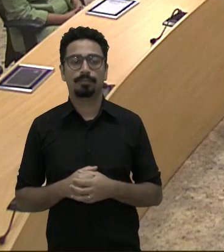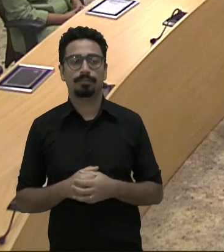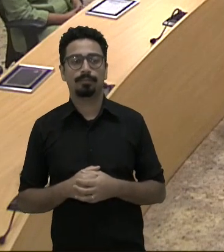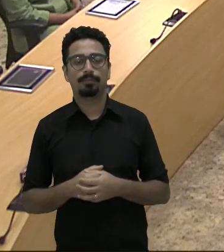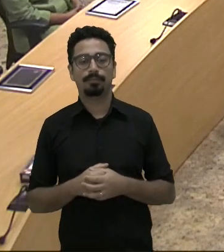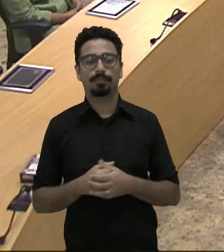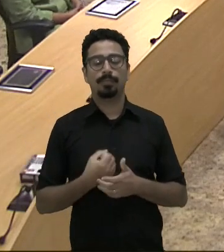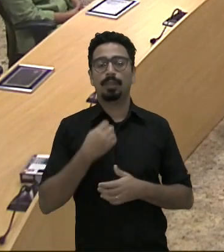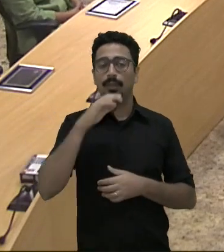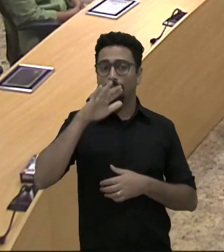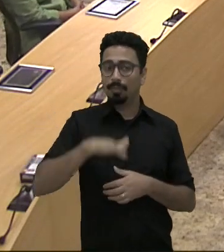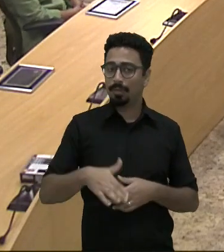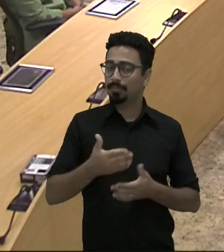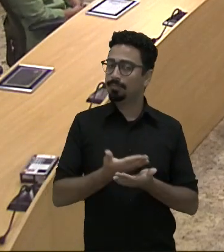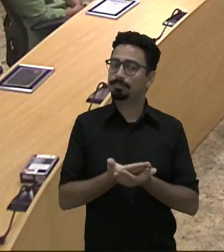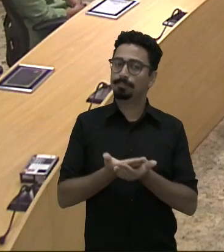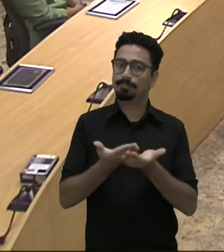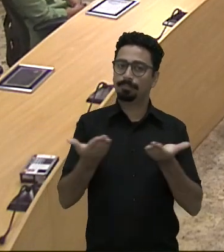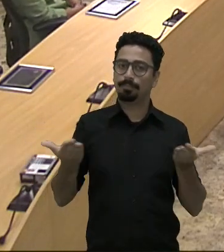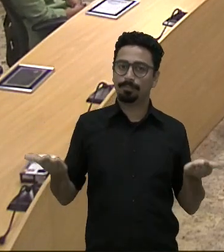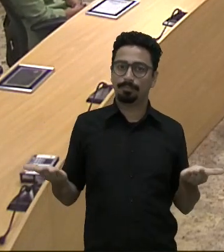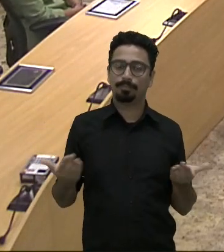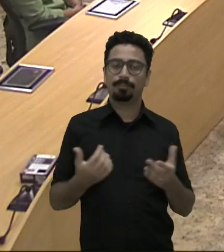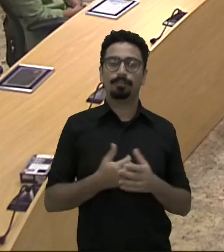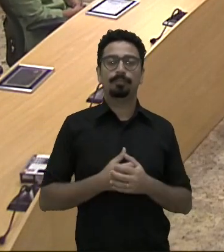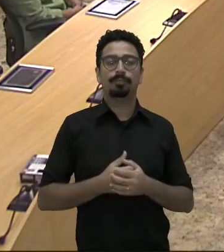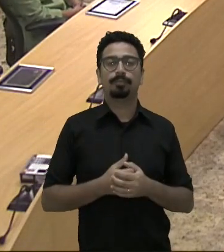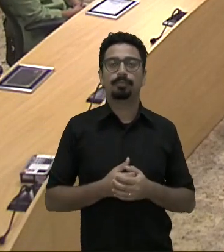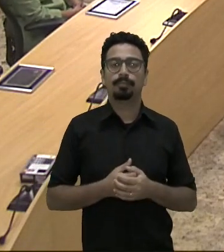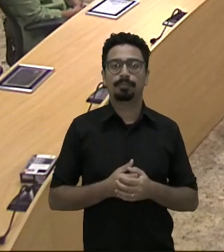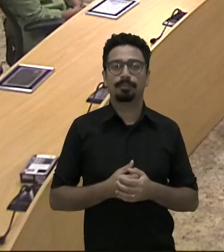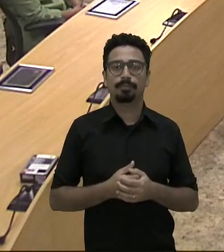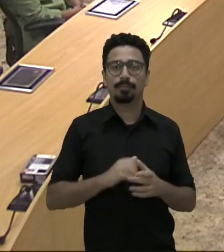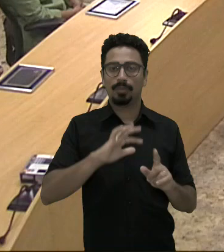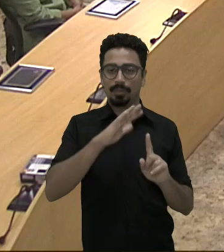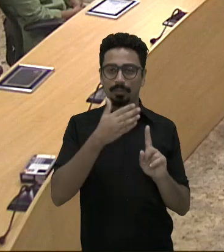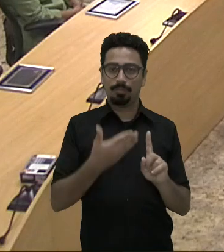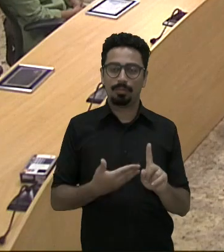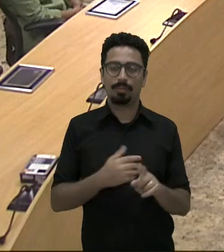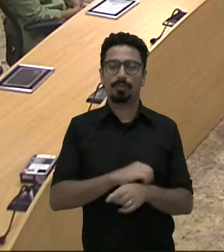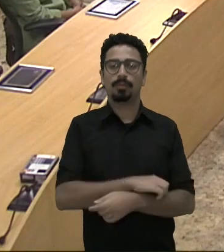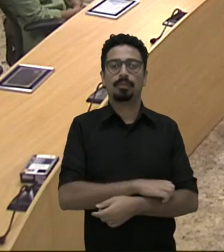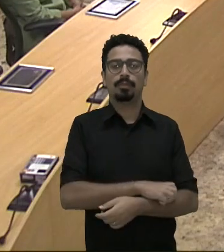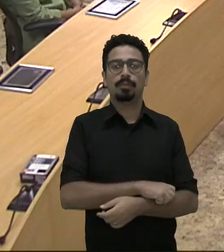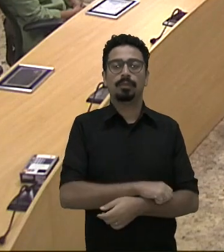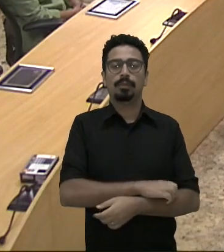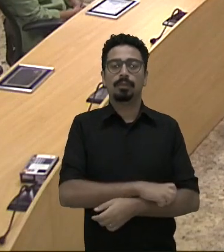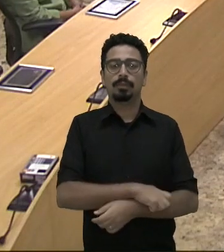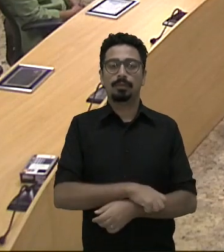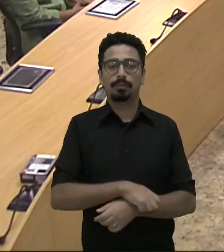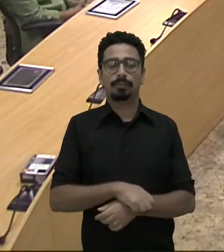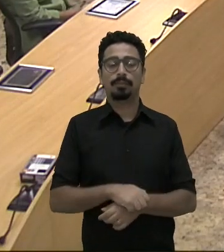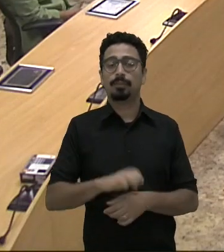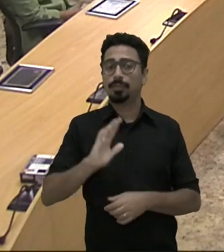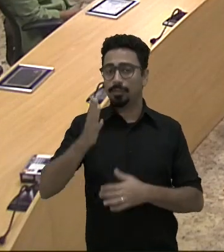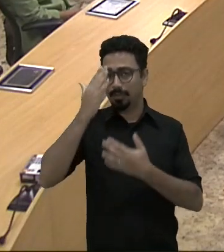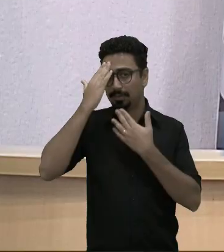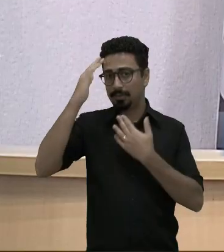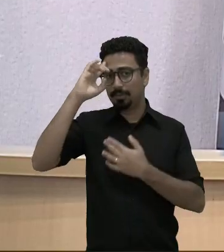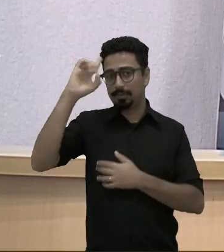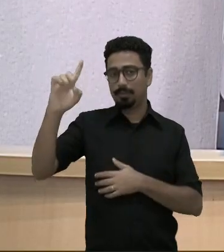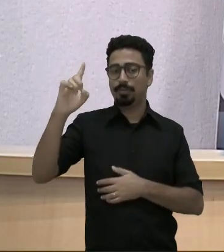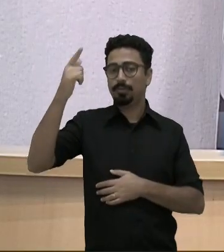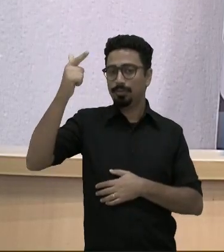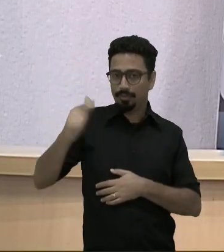Boa tarde a todos, tá? Aos homenageados. E agradecer a Deus por mais